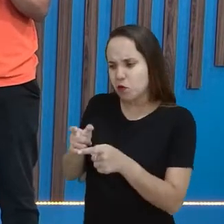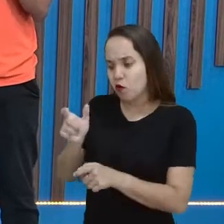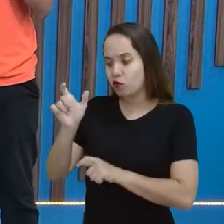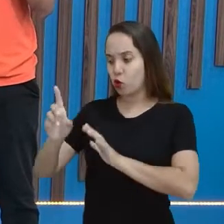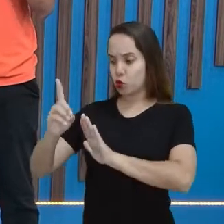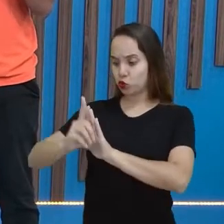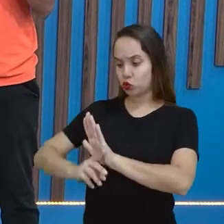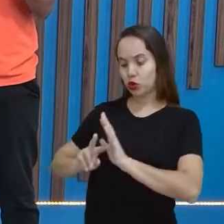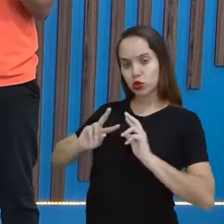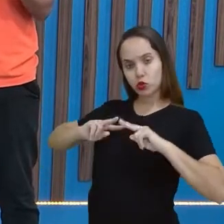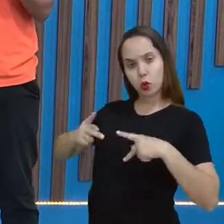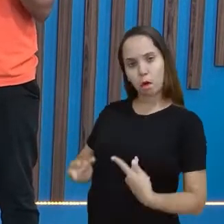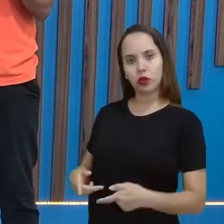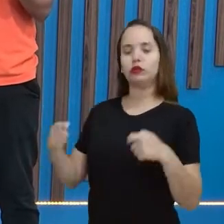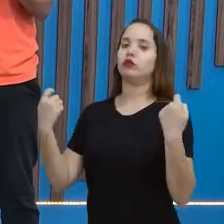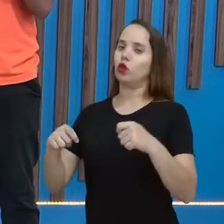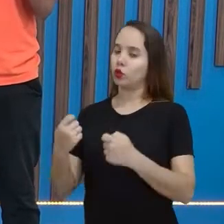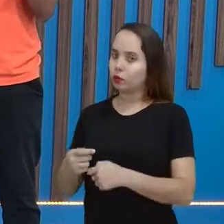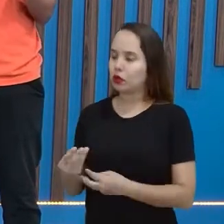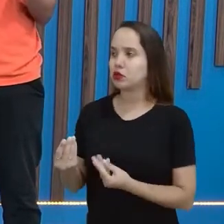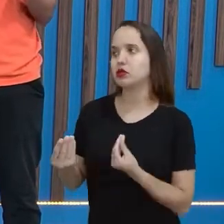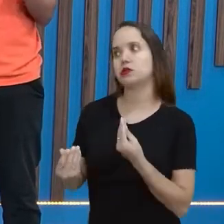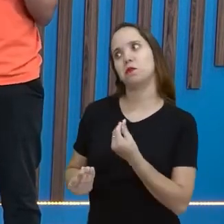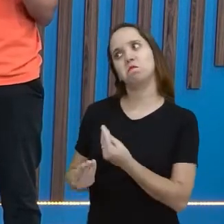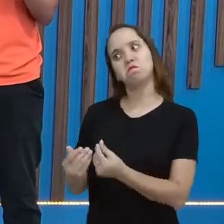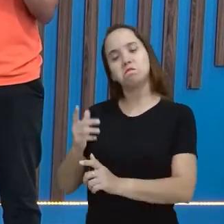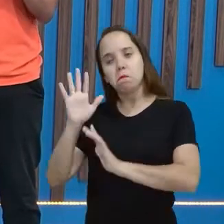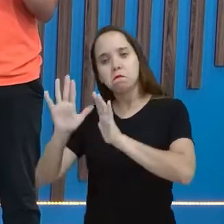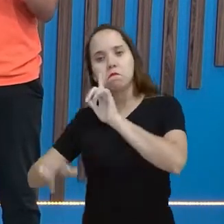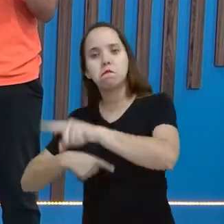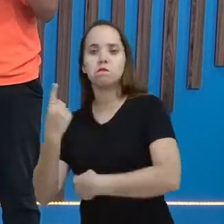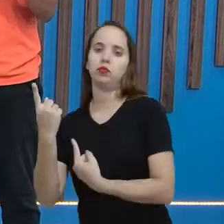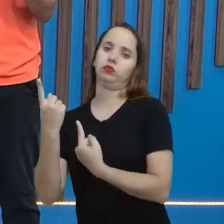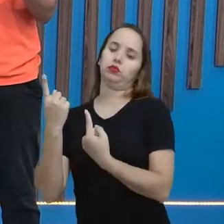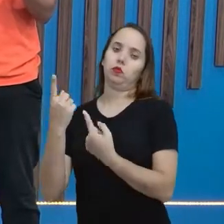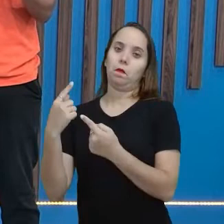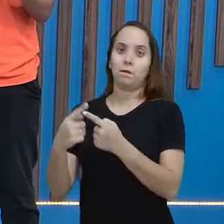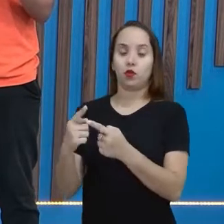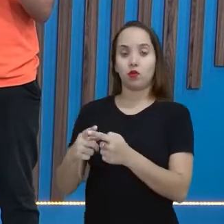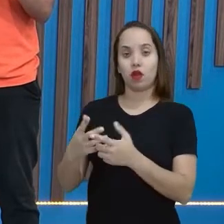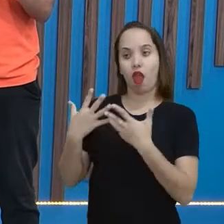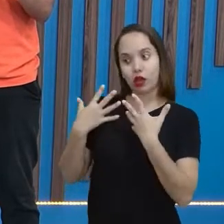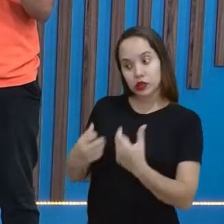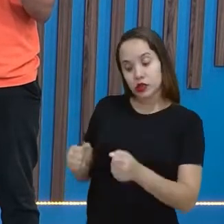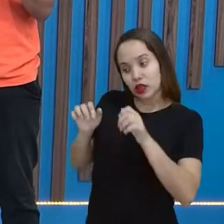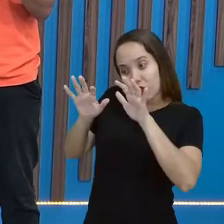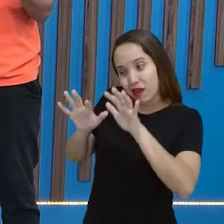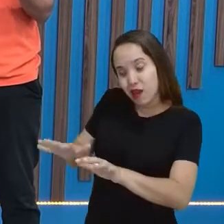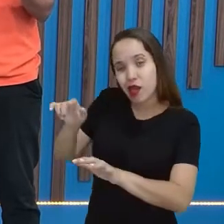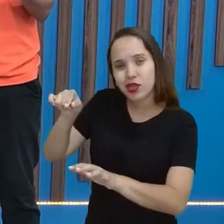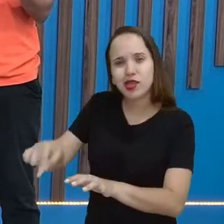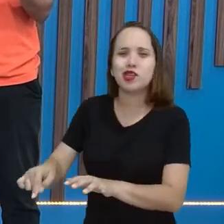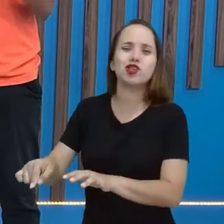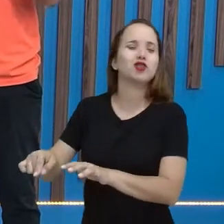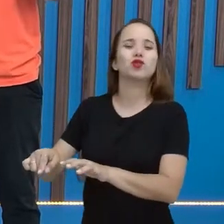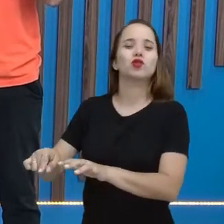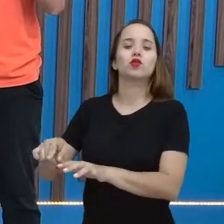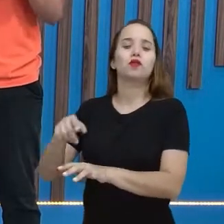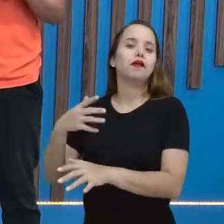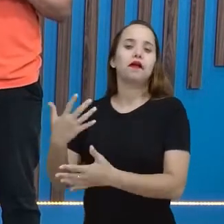gente tem que rever, porque tolerar isso é corroborar, né? Ou seja, é aceitar